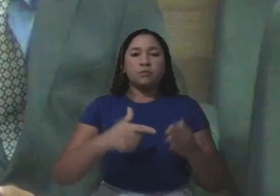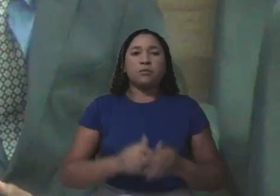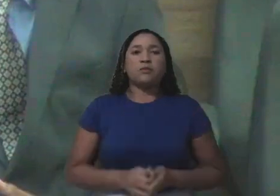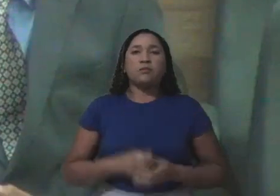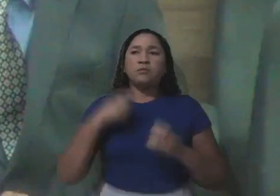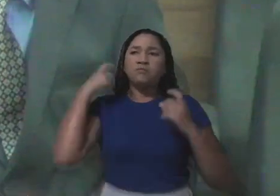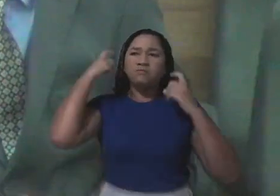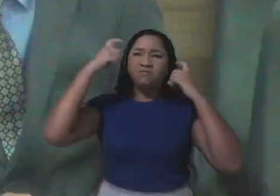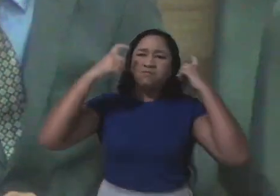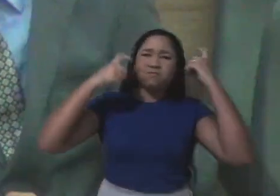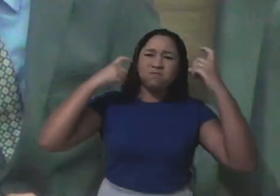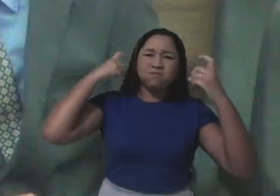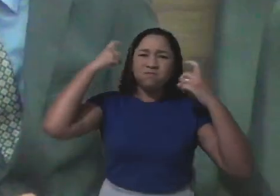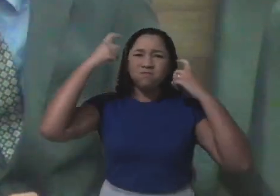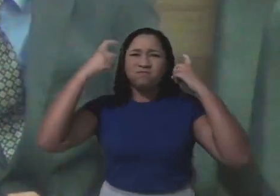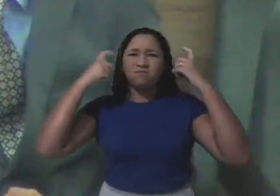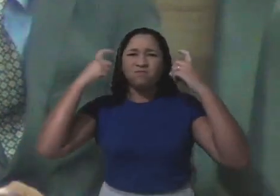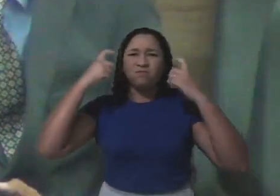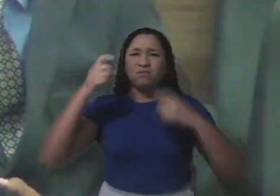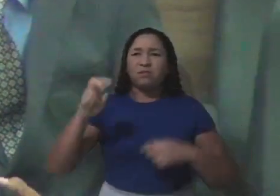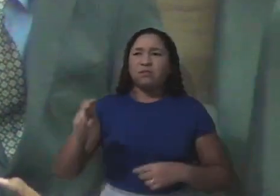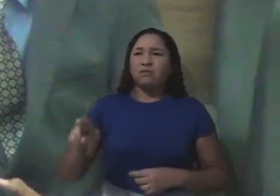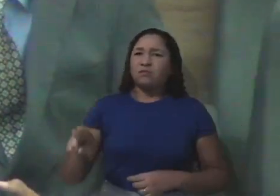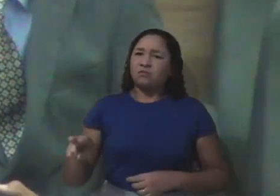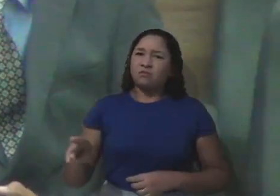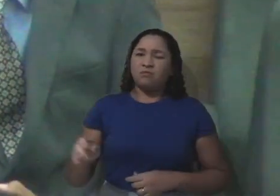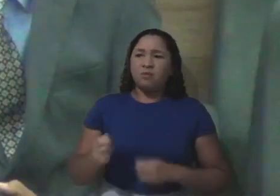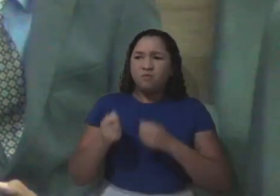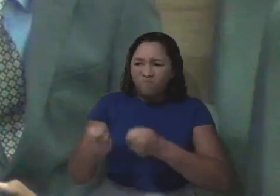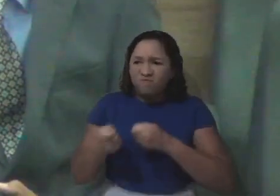Perturbavam os irmãos da igreja